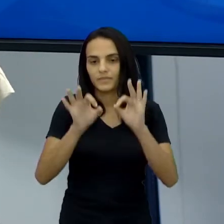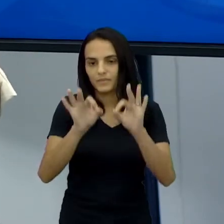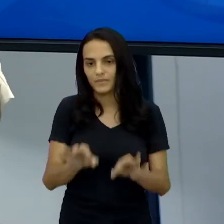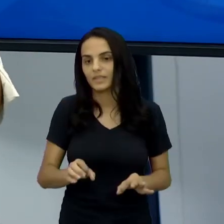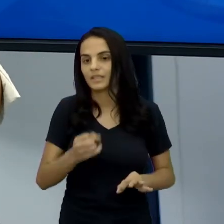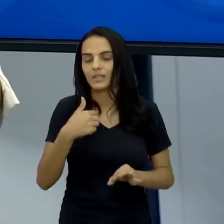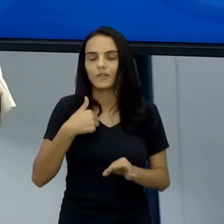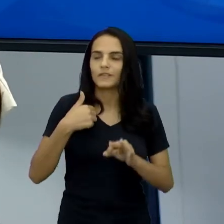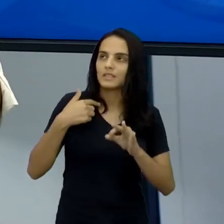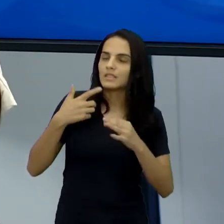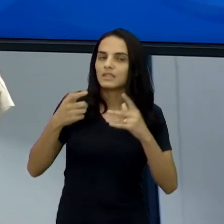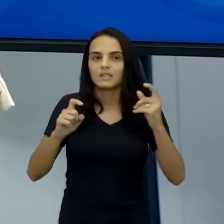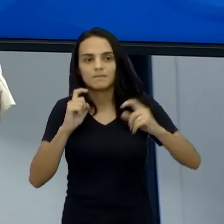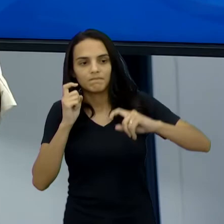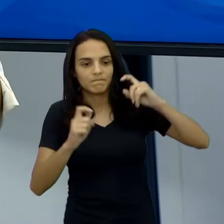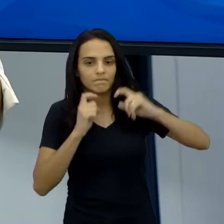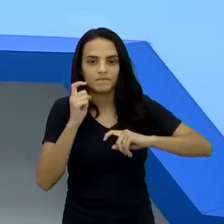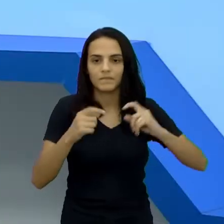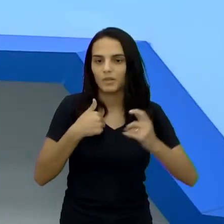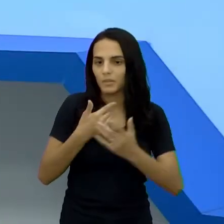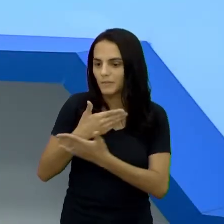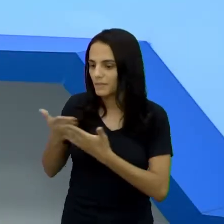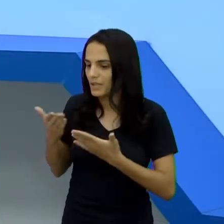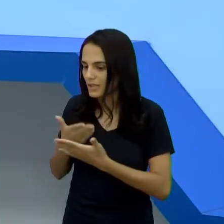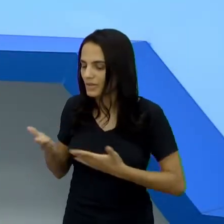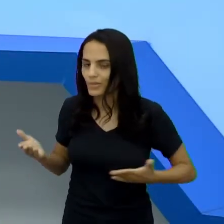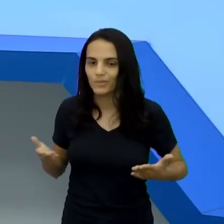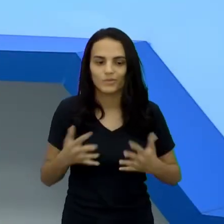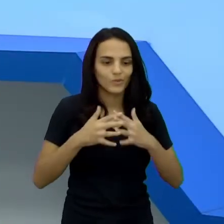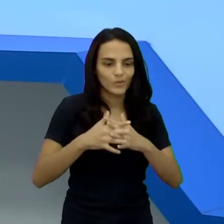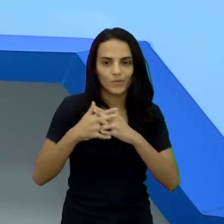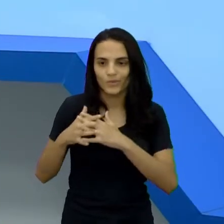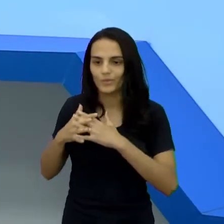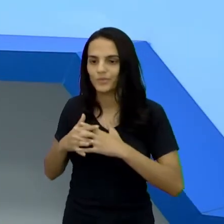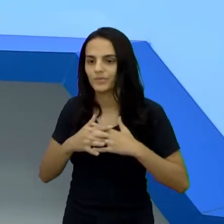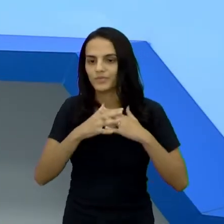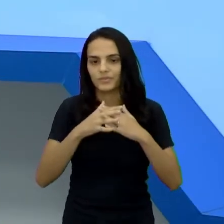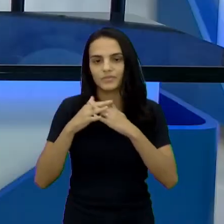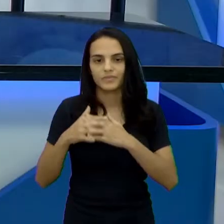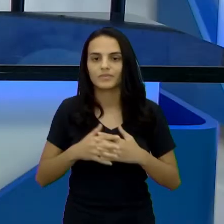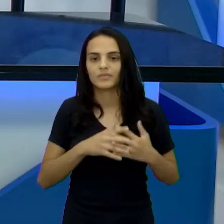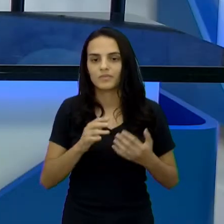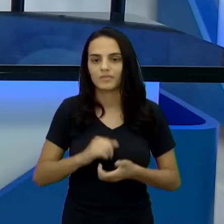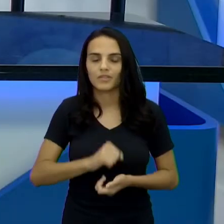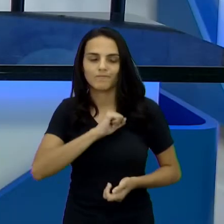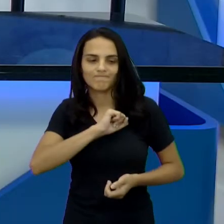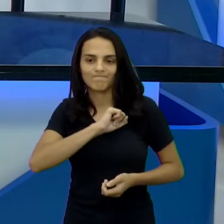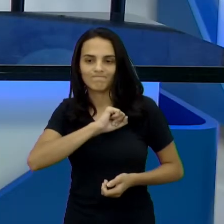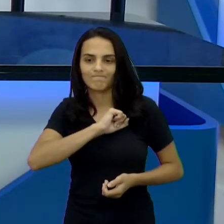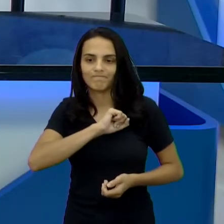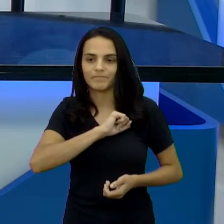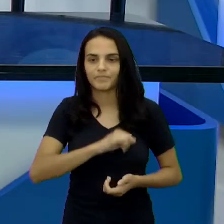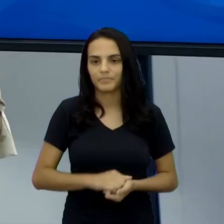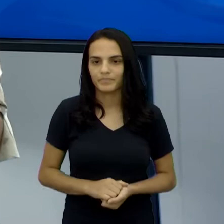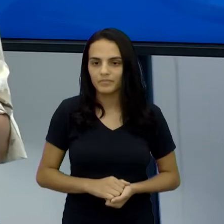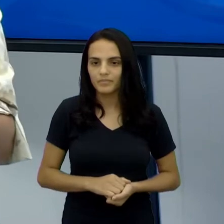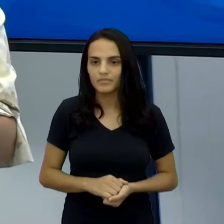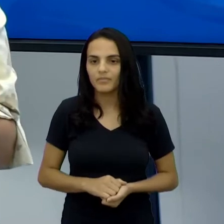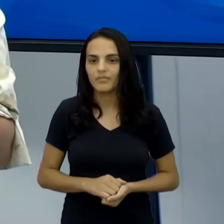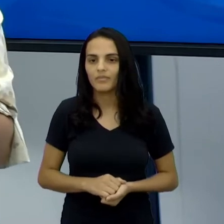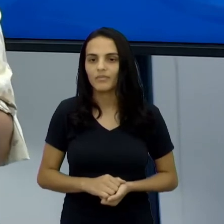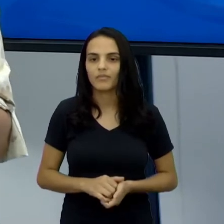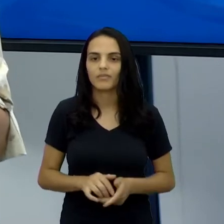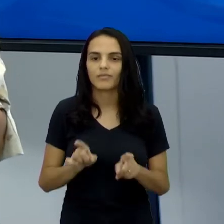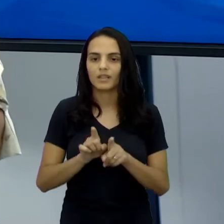fico desestruturada. Eu me perco também, eu fico meio... Não dá, não rola. Da palpitação, não, assim. Não dá. Tipo, saio... E até quando sai do nosso